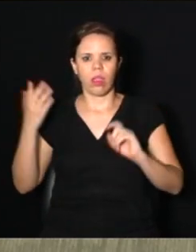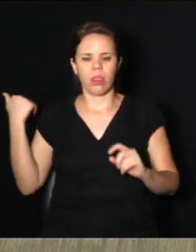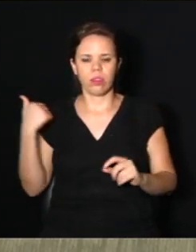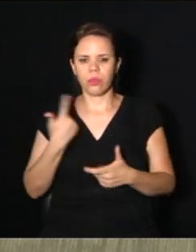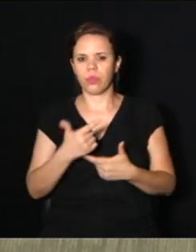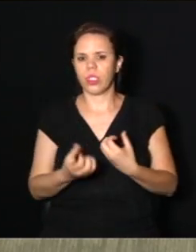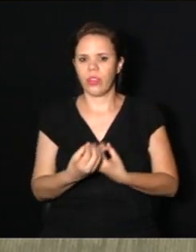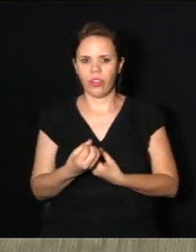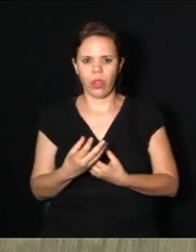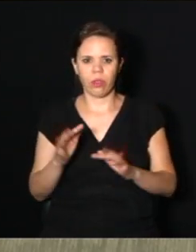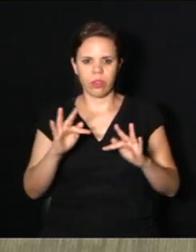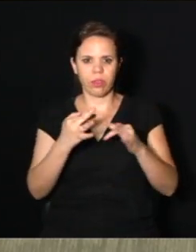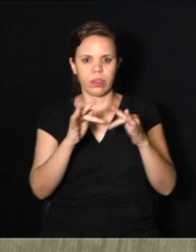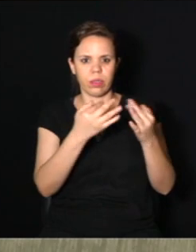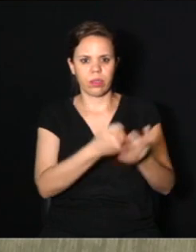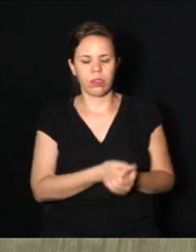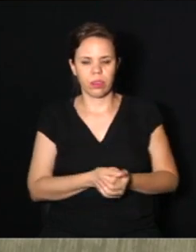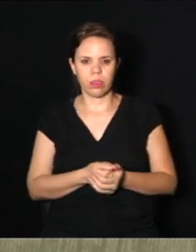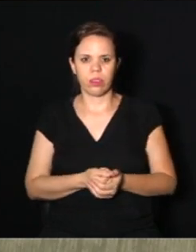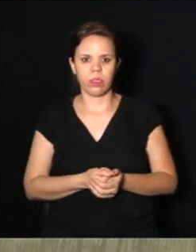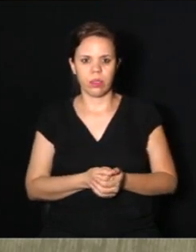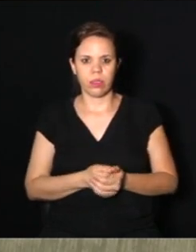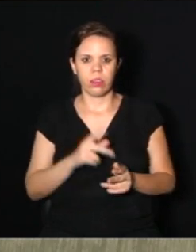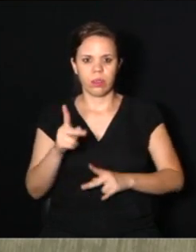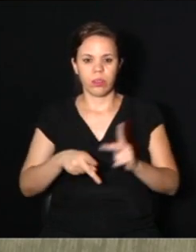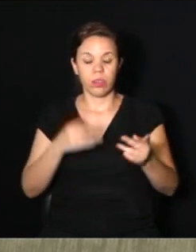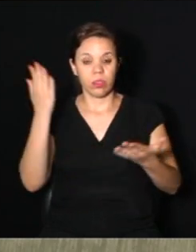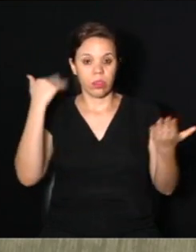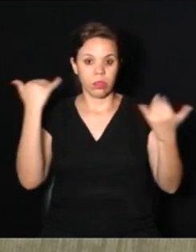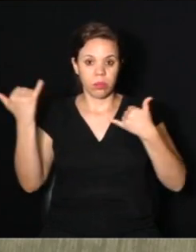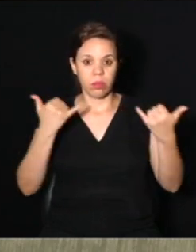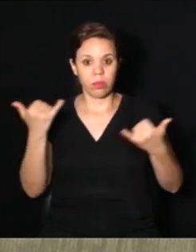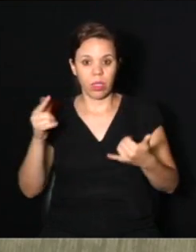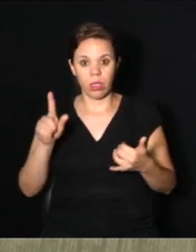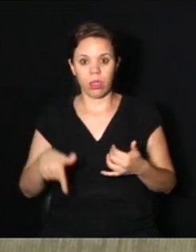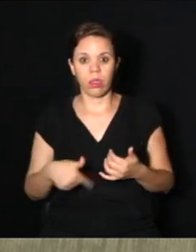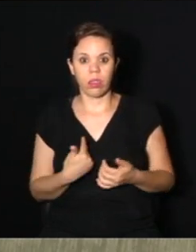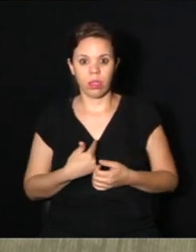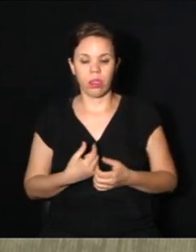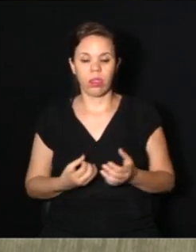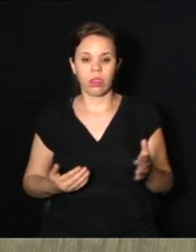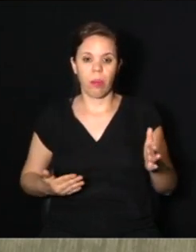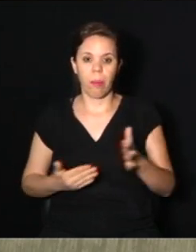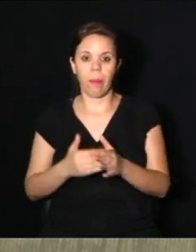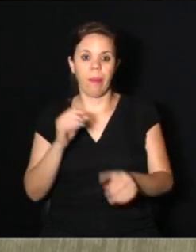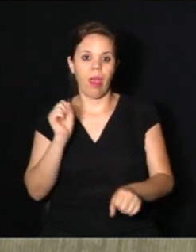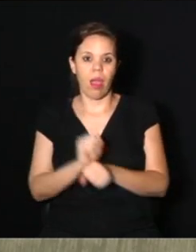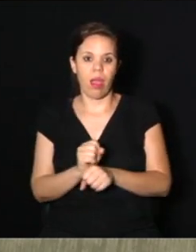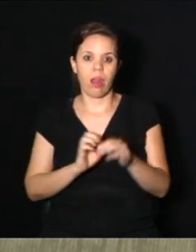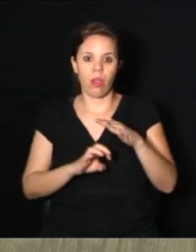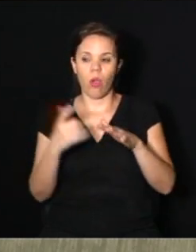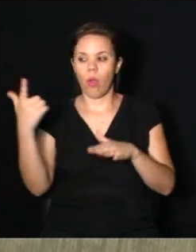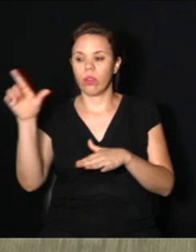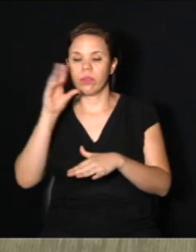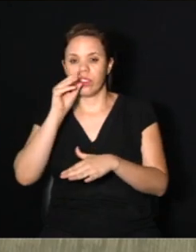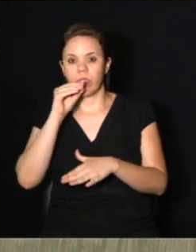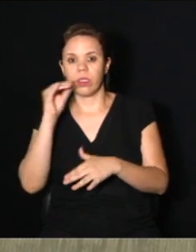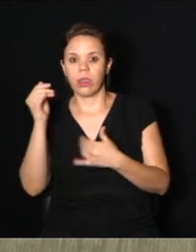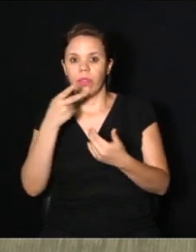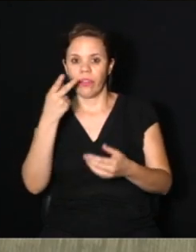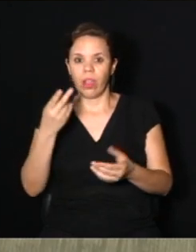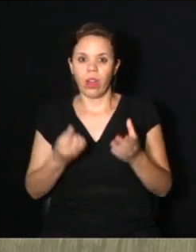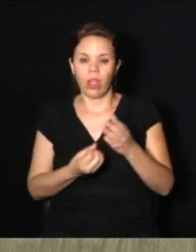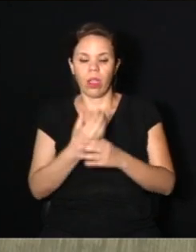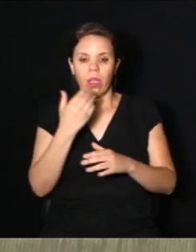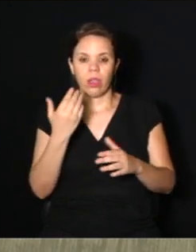para os familiares. Os familiares souberam da interrupção por meio dos trabalhadores que estavam cumprindo